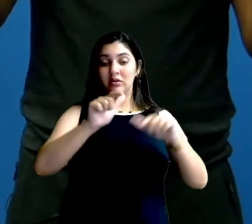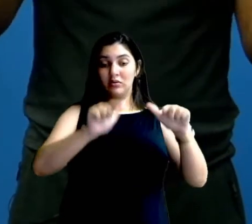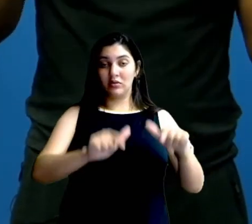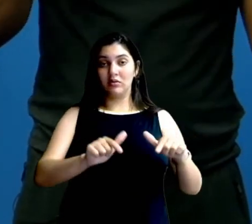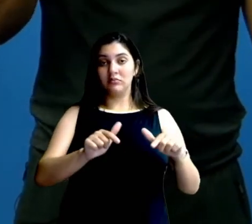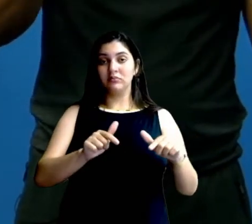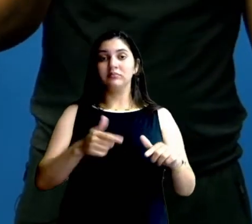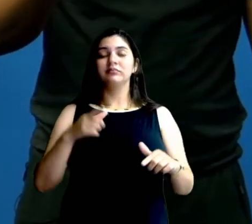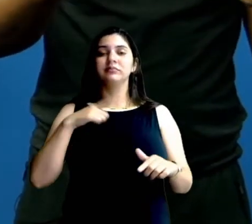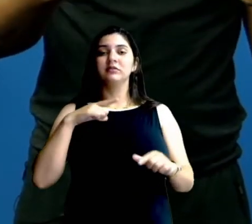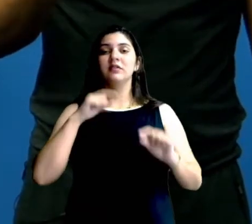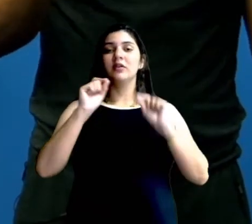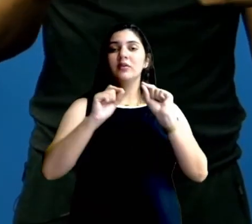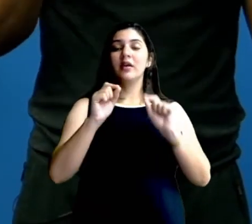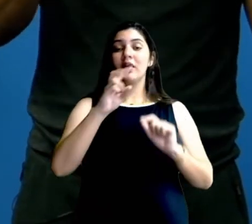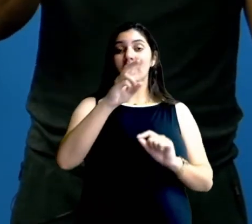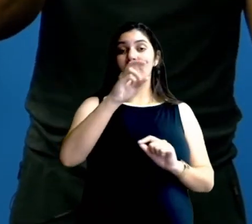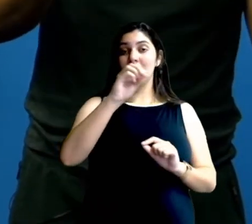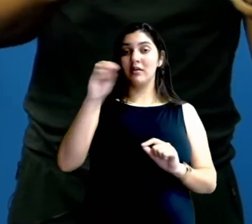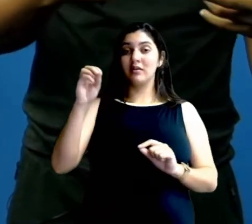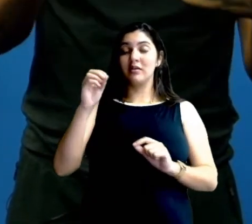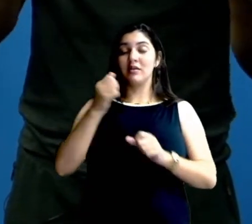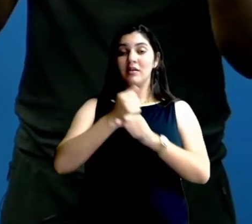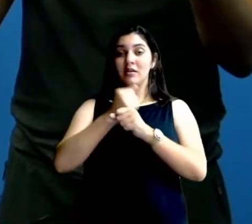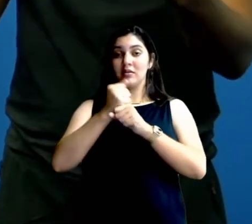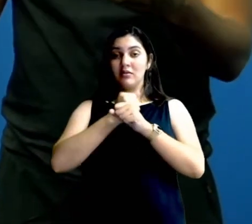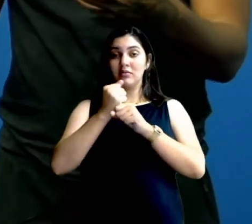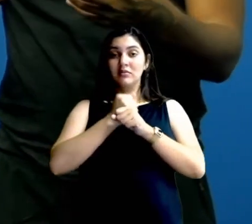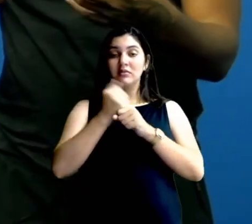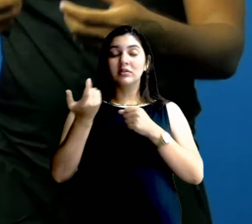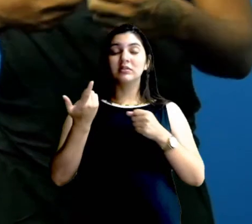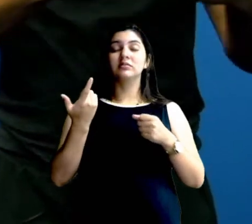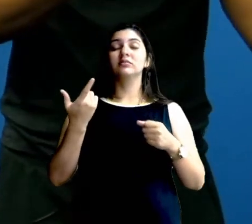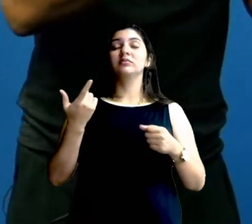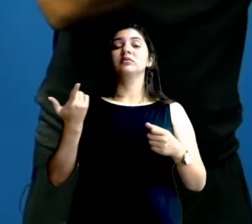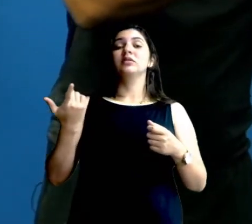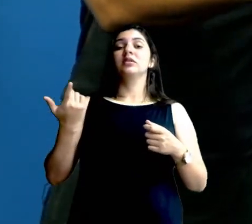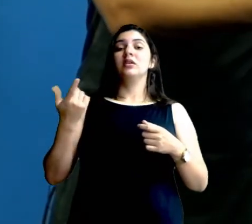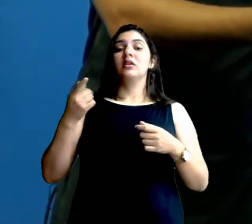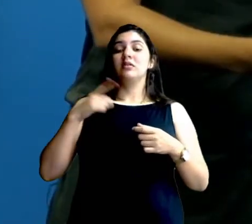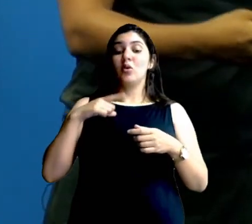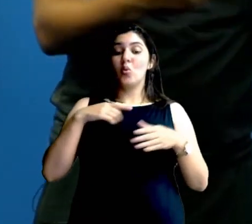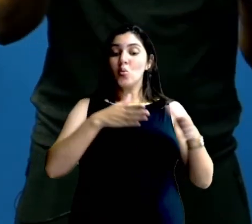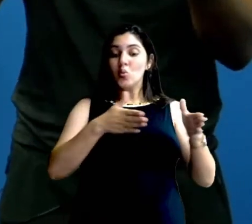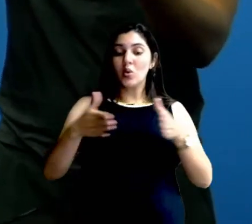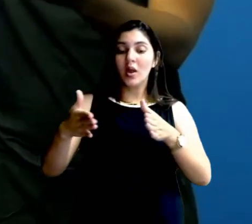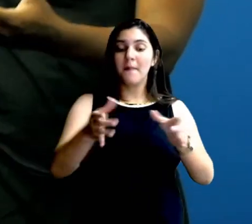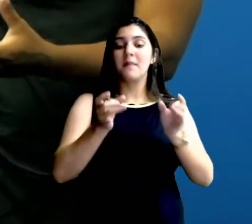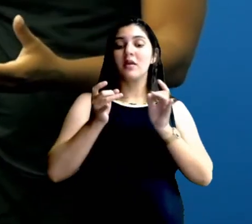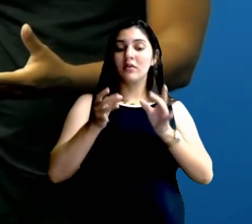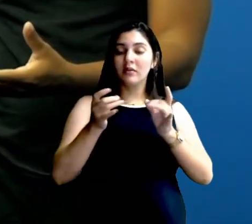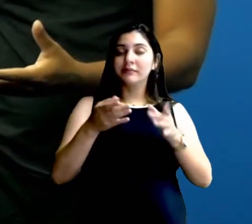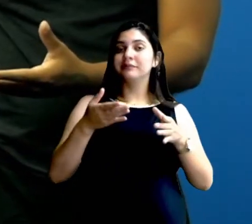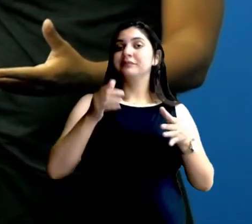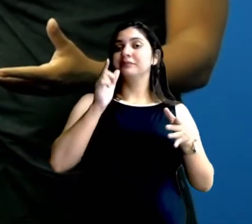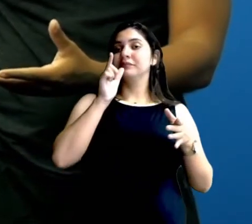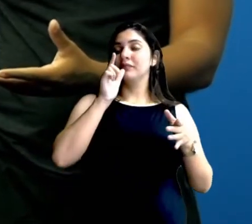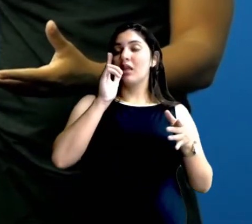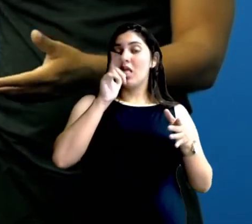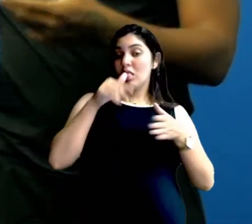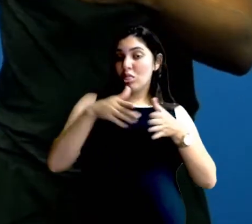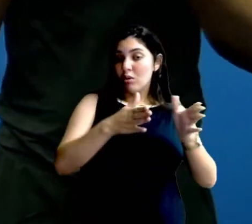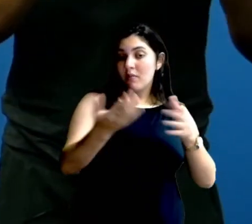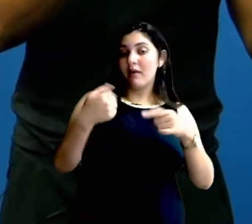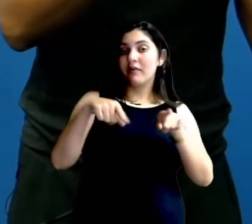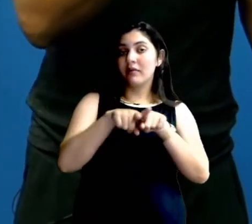região eles passaram quinhentos anos controlando as rotas comerciais tanto fluviais com terrestres que eu